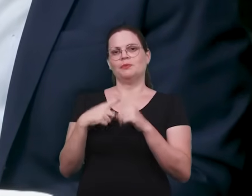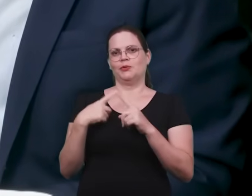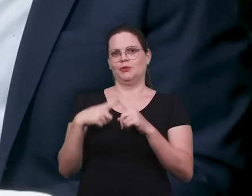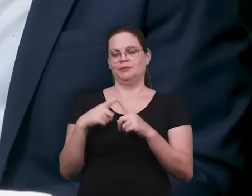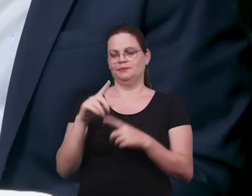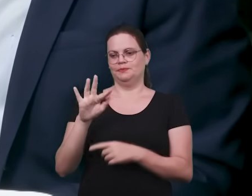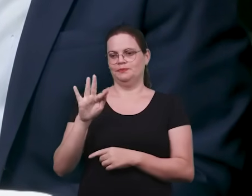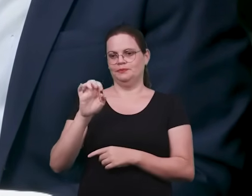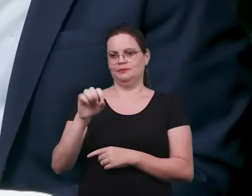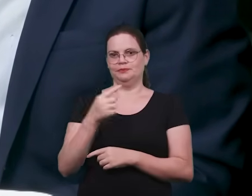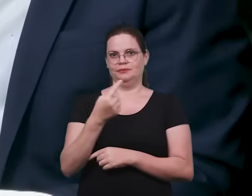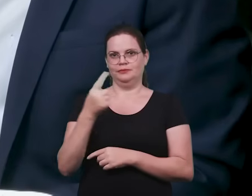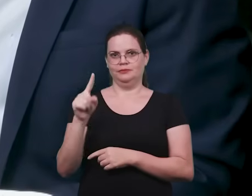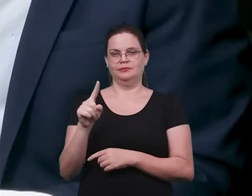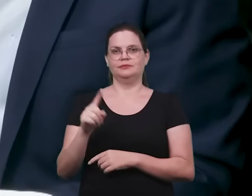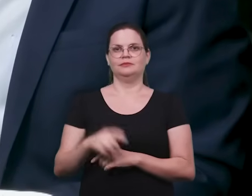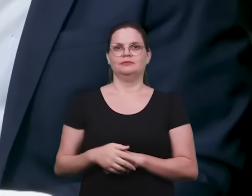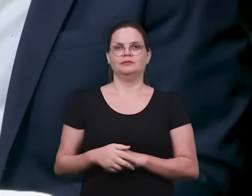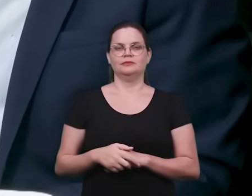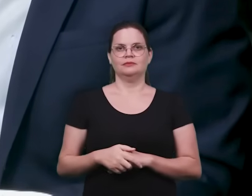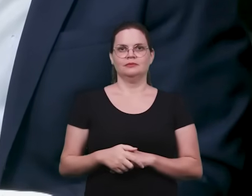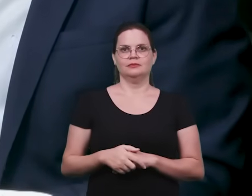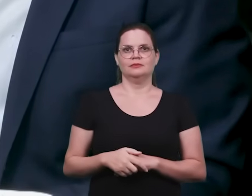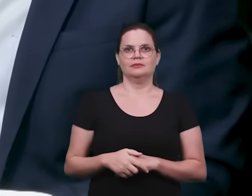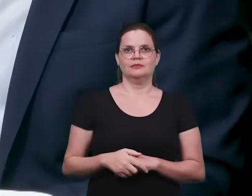faz você